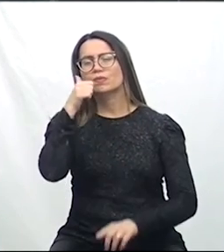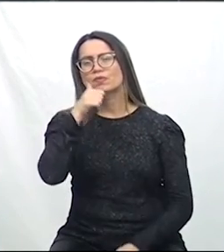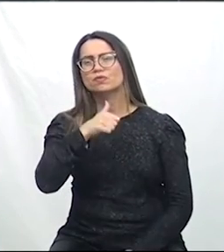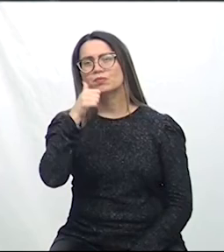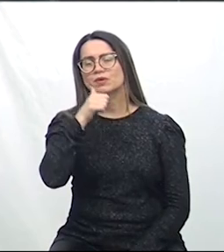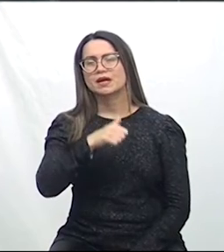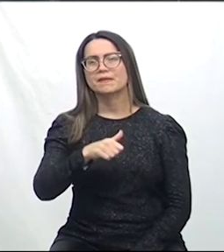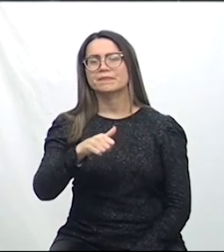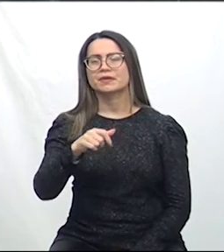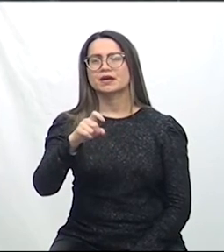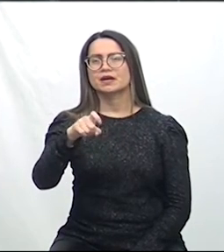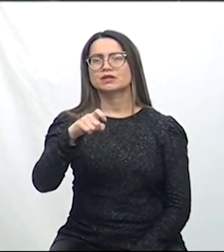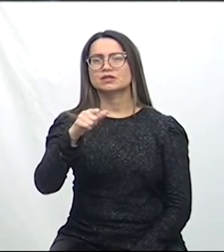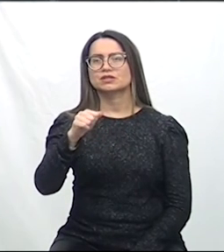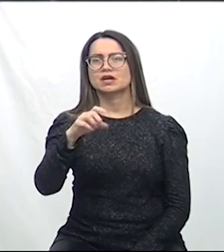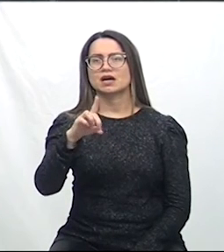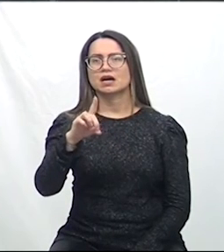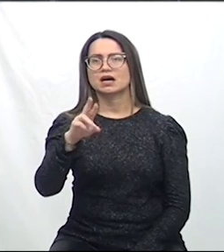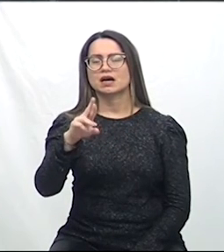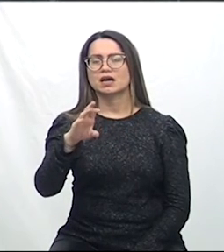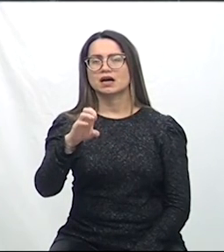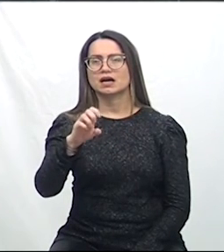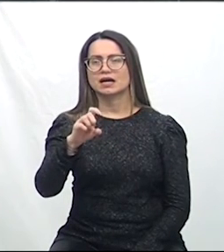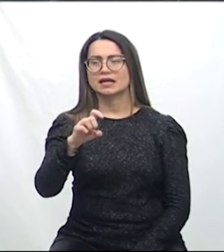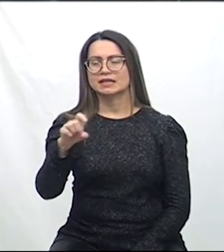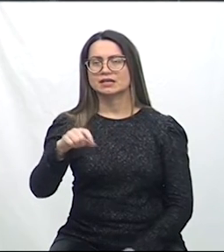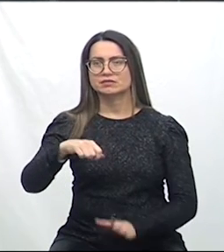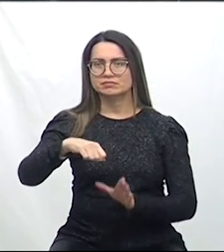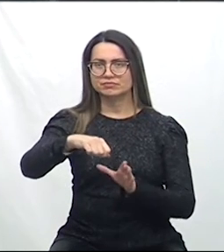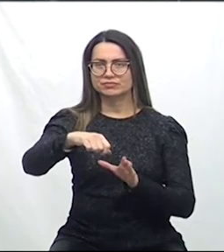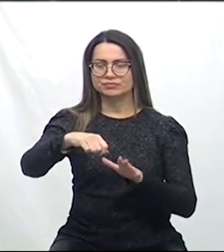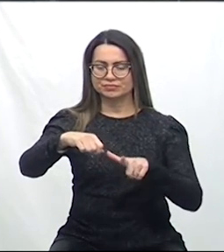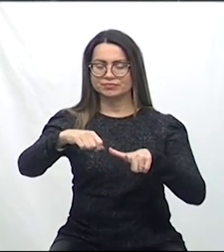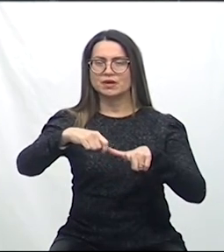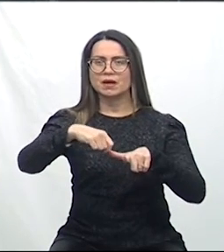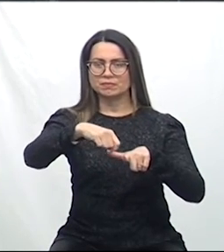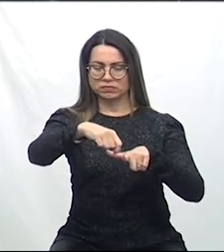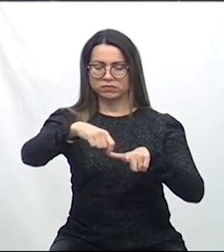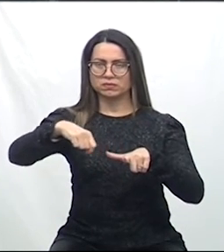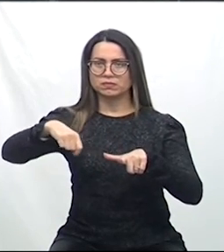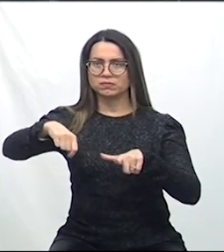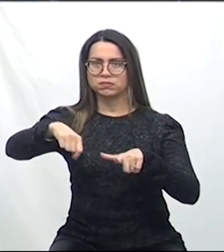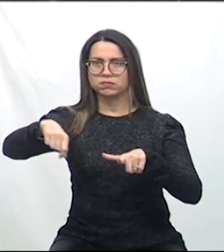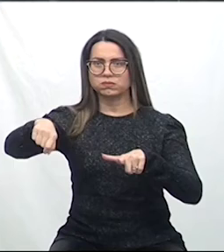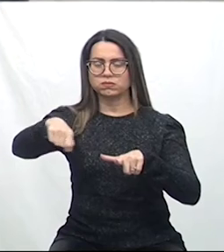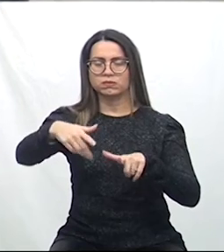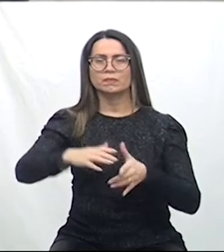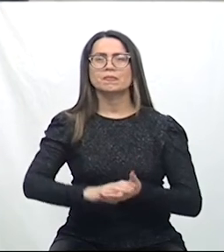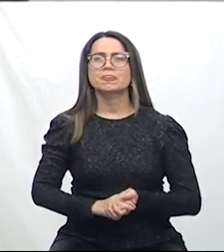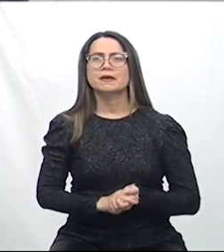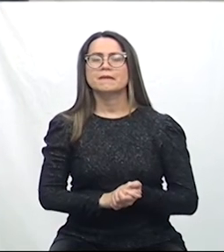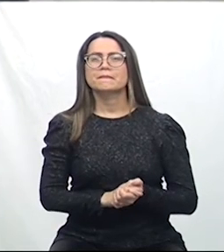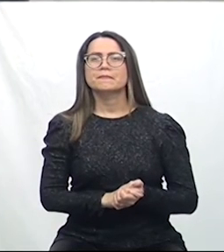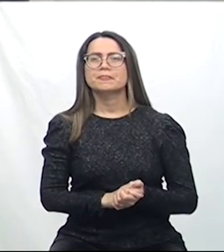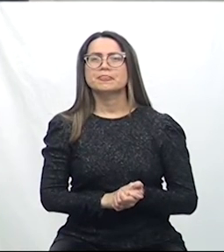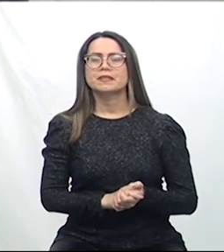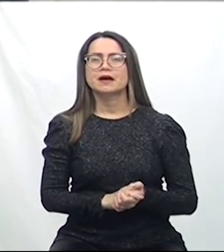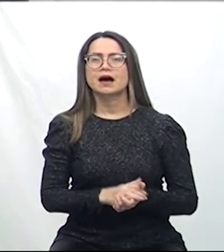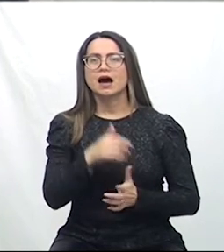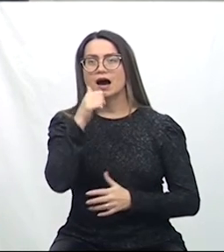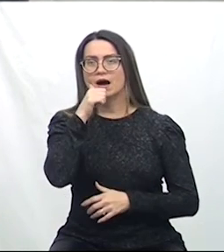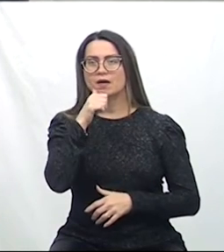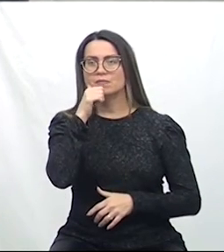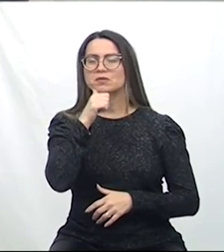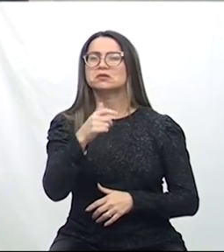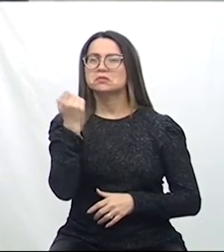conforme segue. A enxadrista criciumense Catier Goulart Librelato, deu um passo importante em busca do